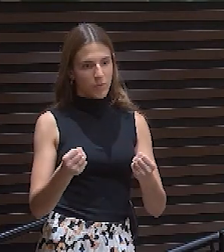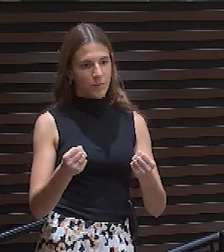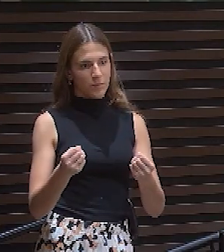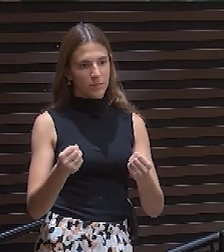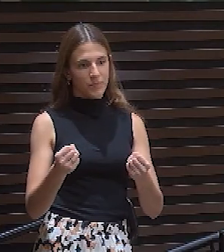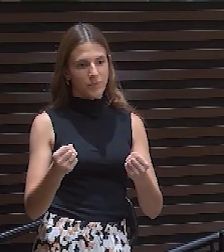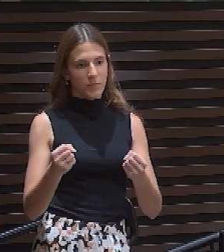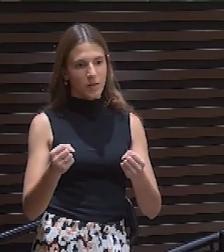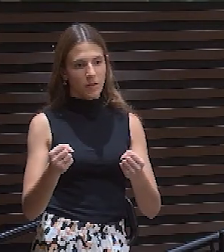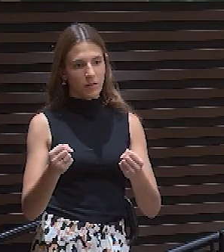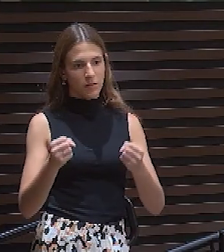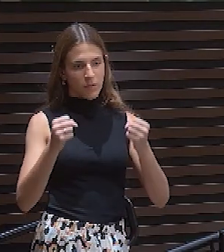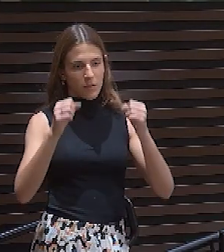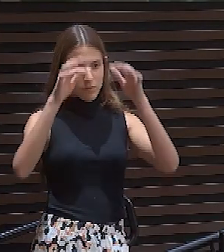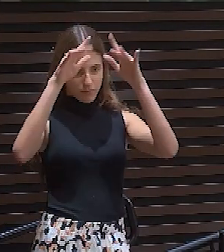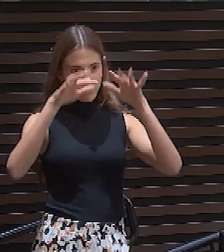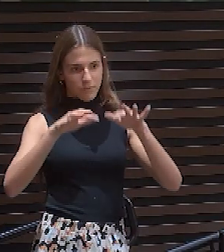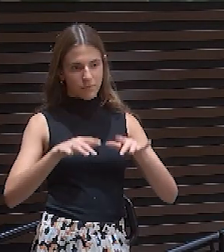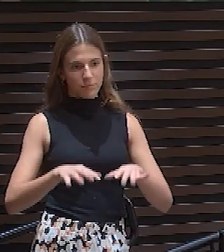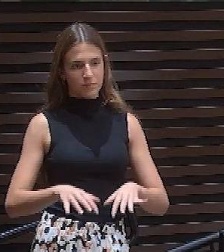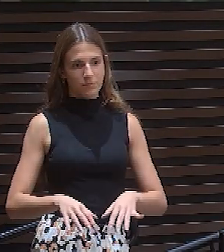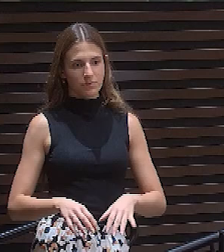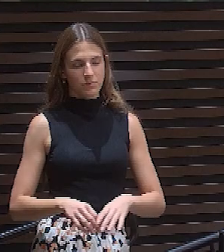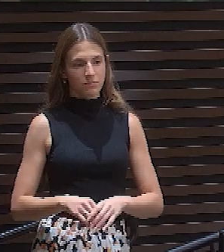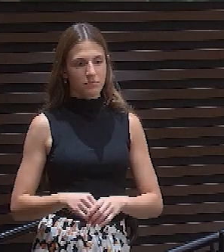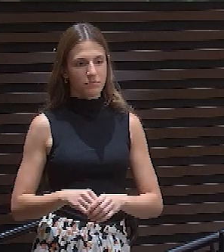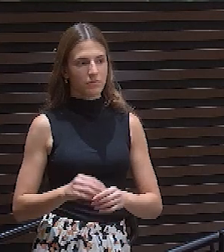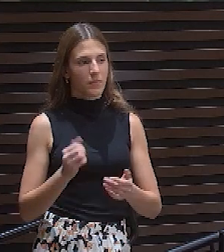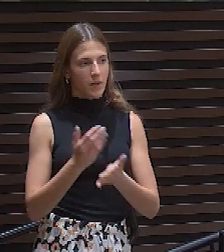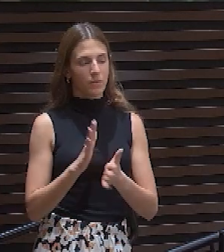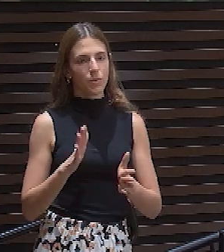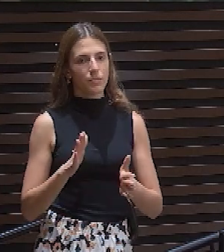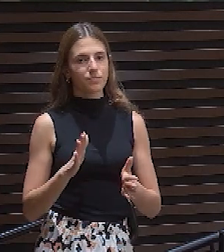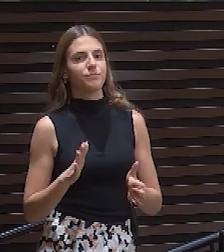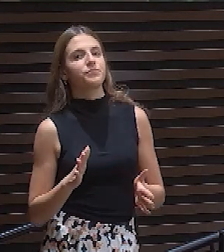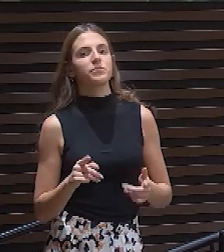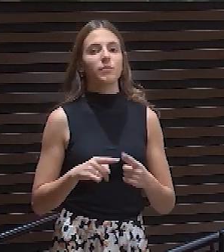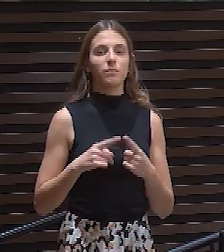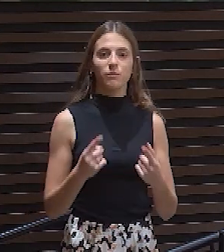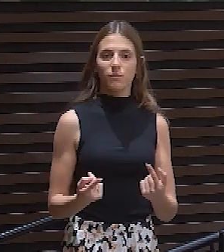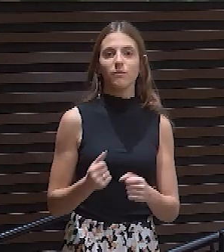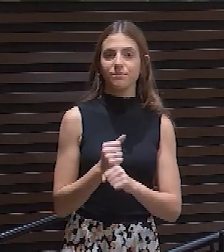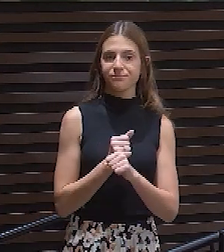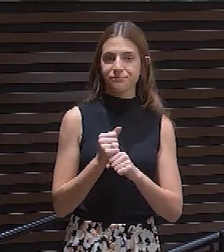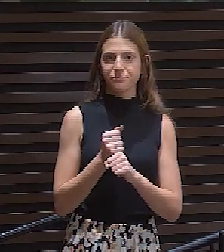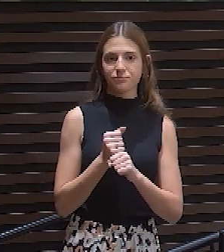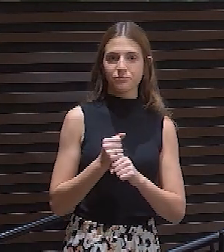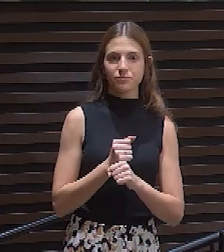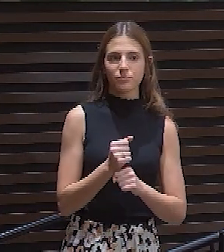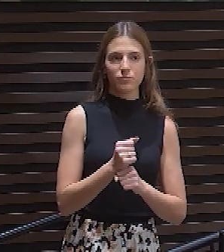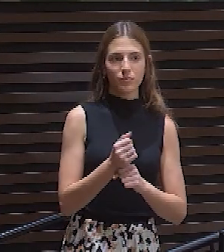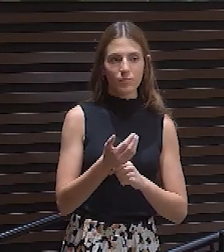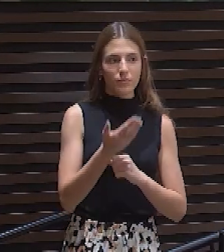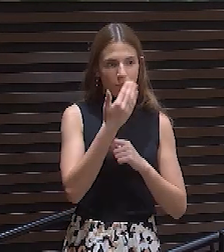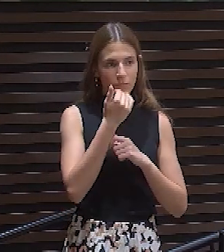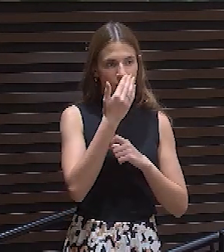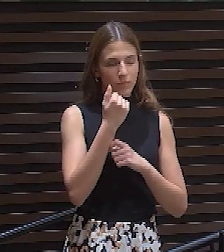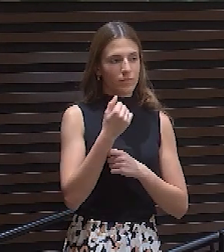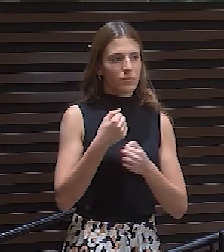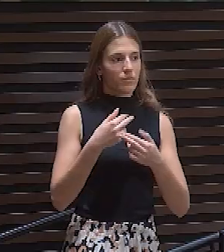não o tiveram mais os filhos de Israel. Mas neste ano comeram das novidades da terra de